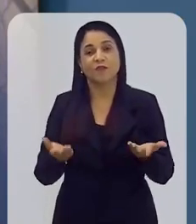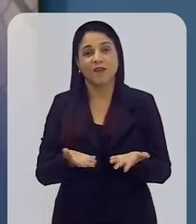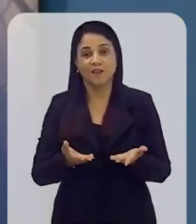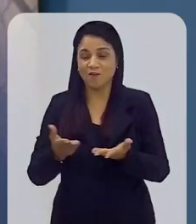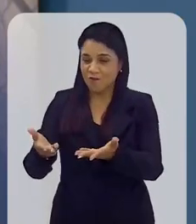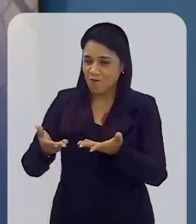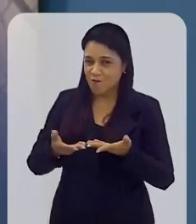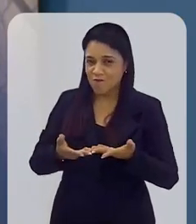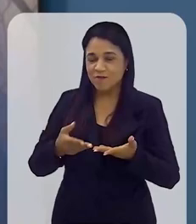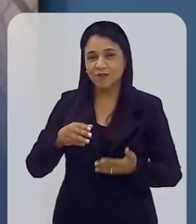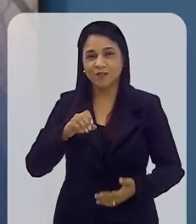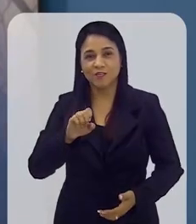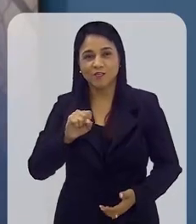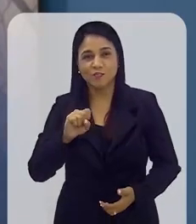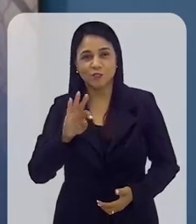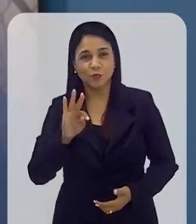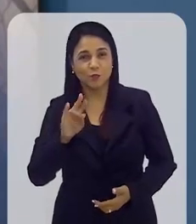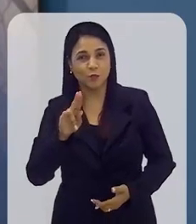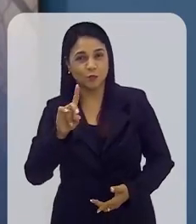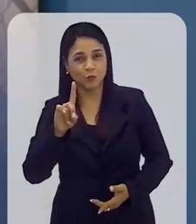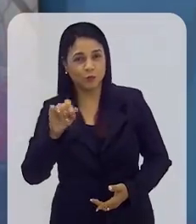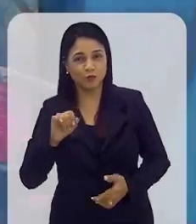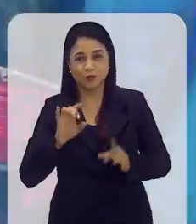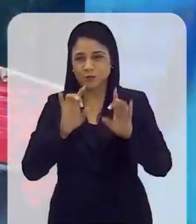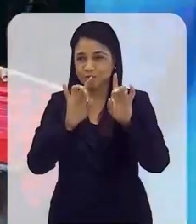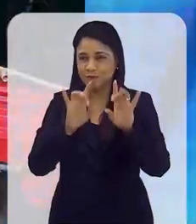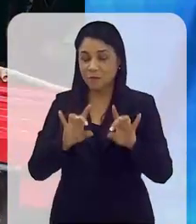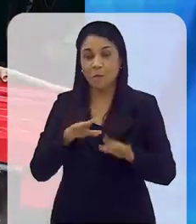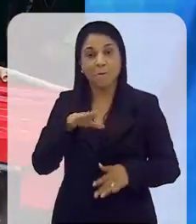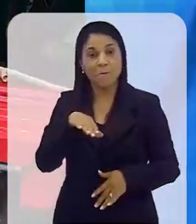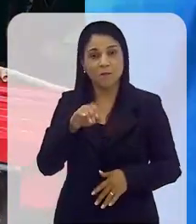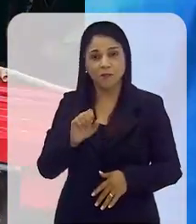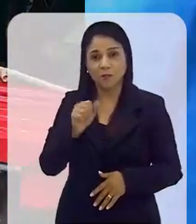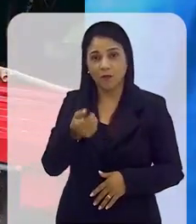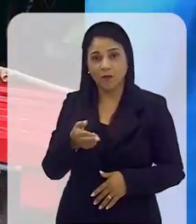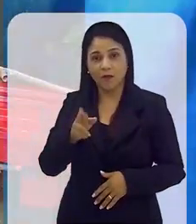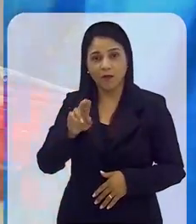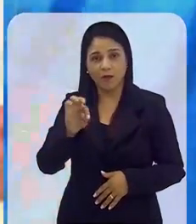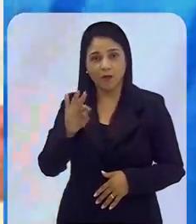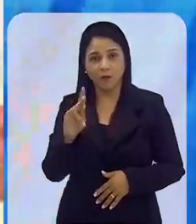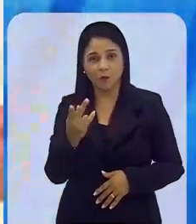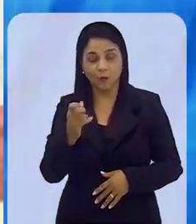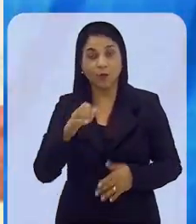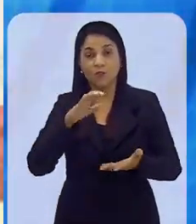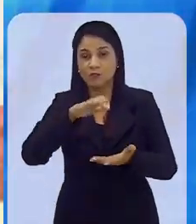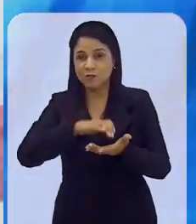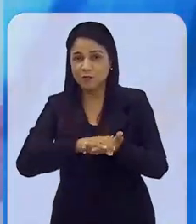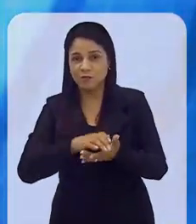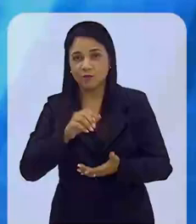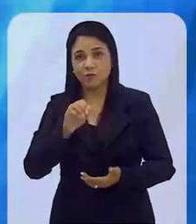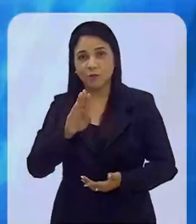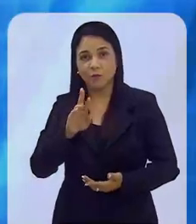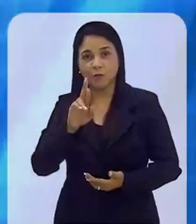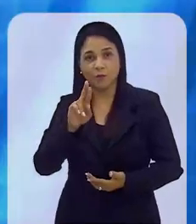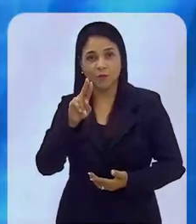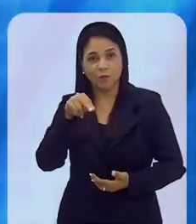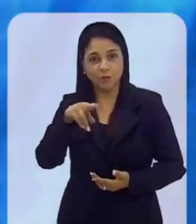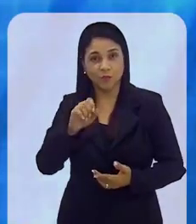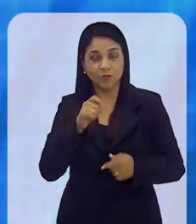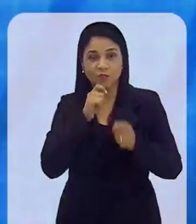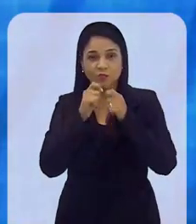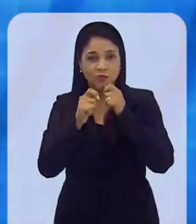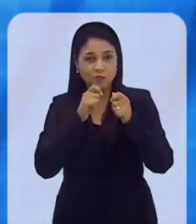uma convidada extremamente especial. Ela é mãe do Arthur, esposa do Bruno, é